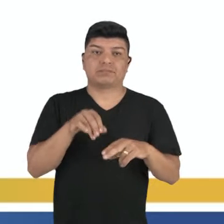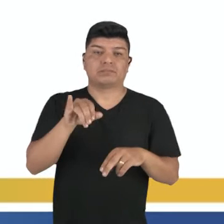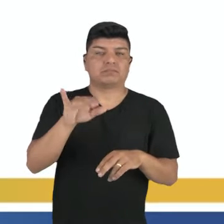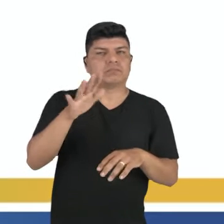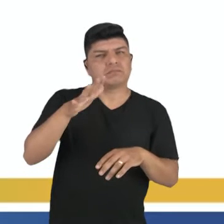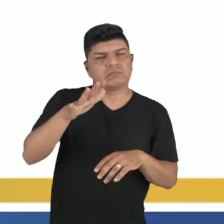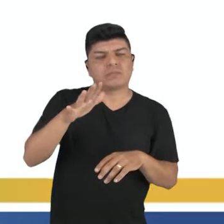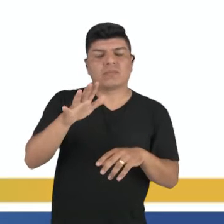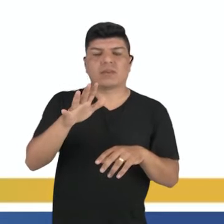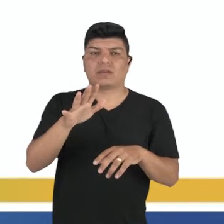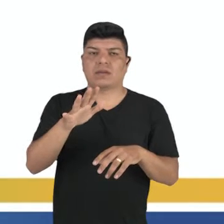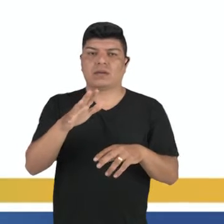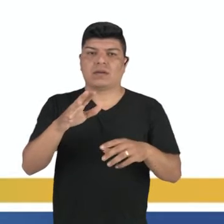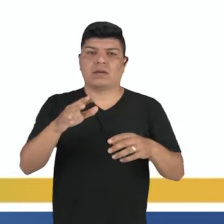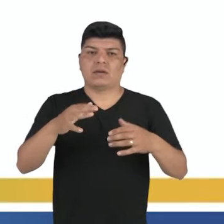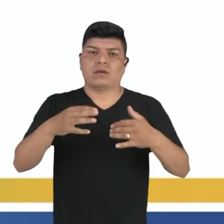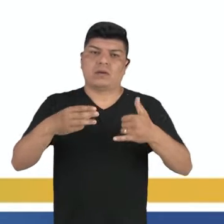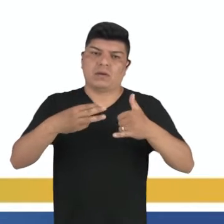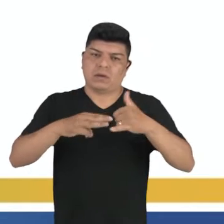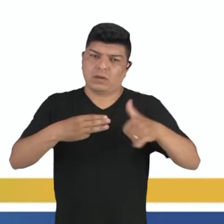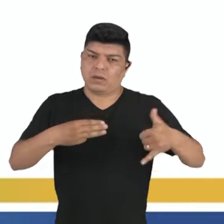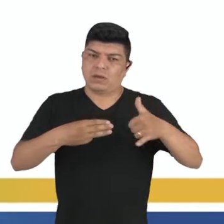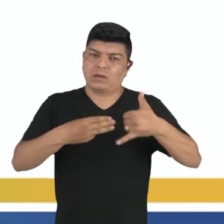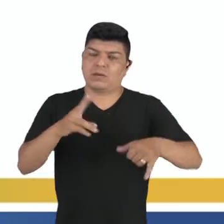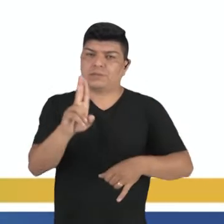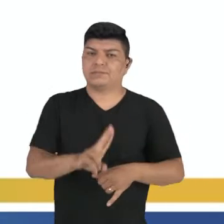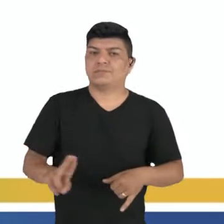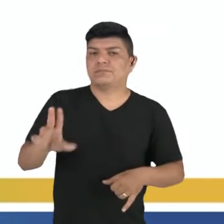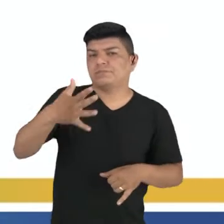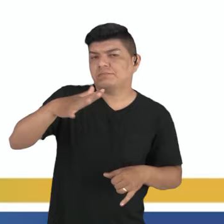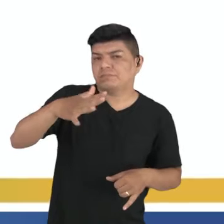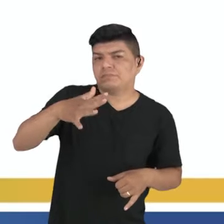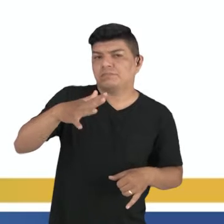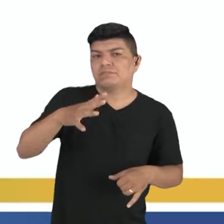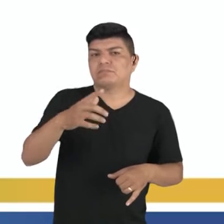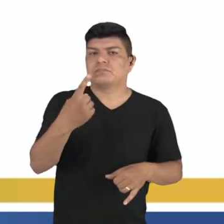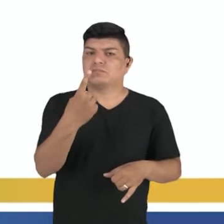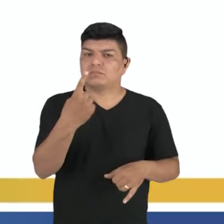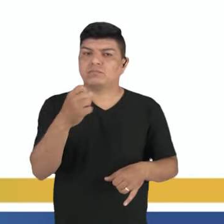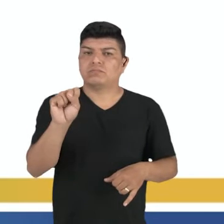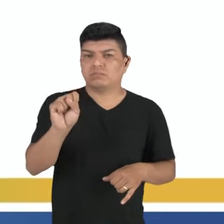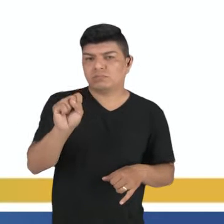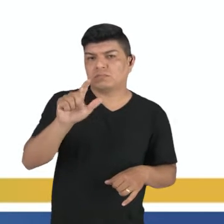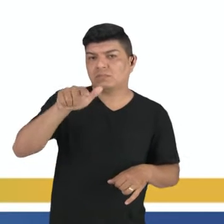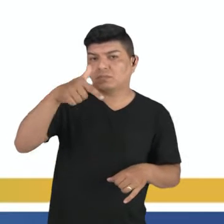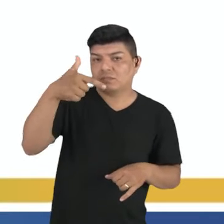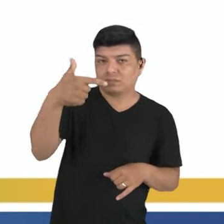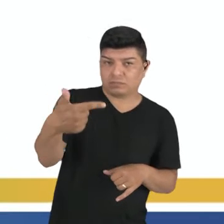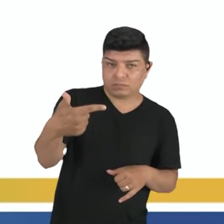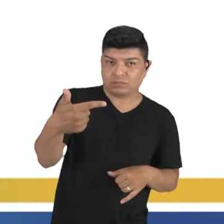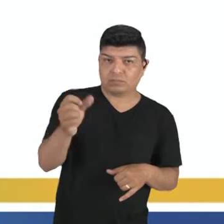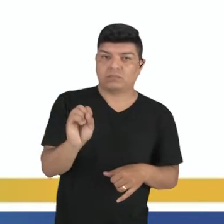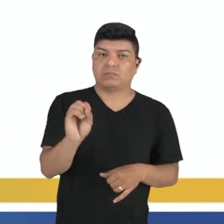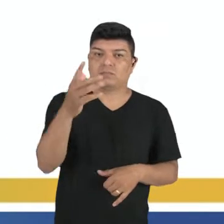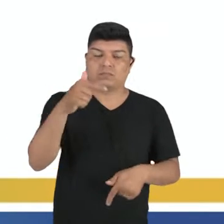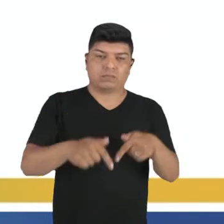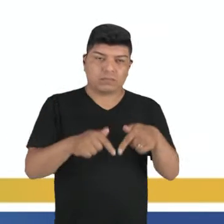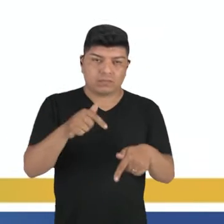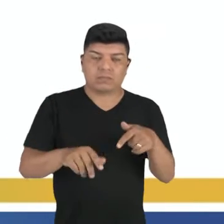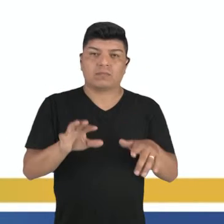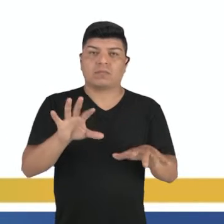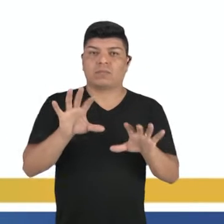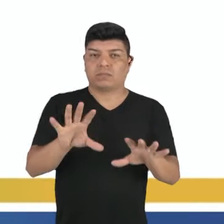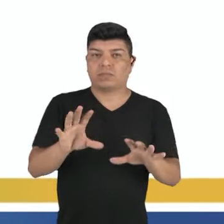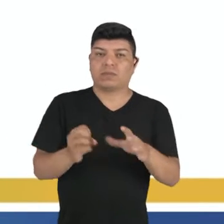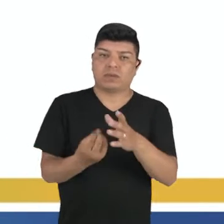desistimos assim que a molécula de ATP ela usada por cerca de um segundo após a a sua reação química